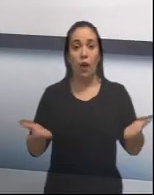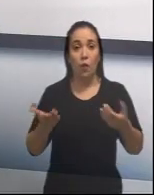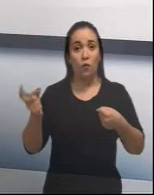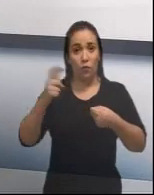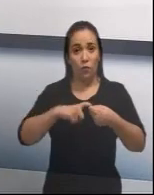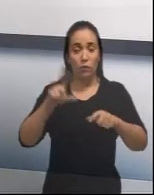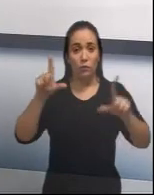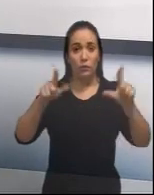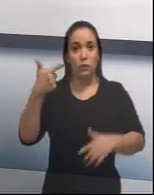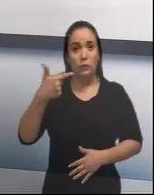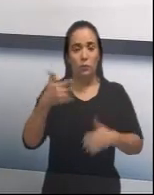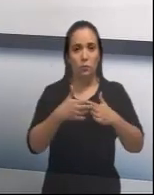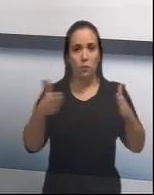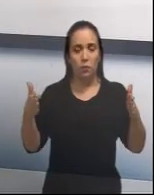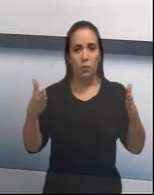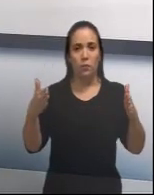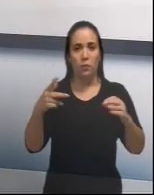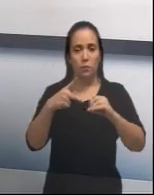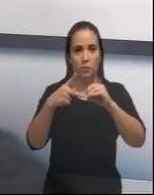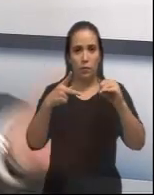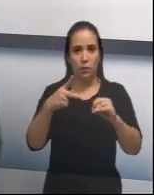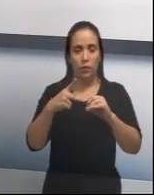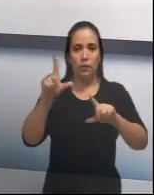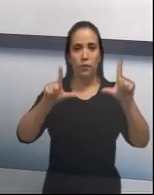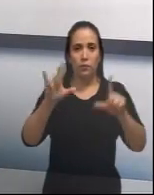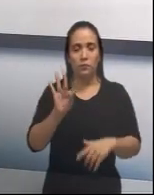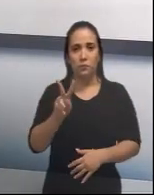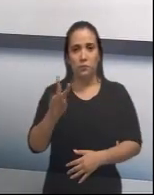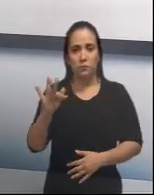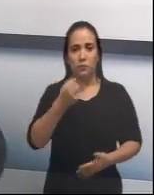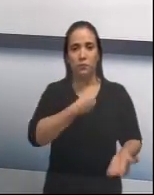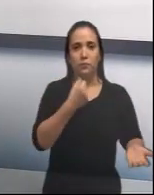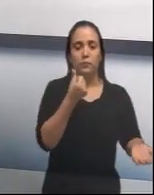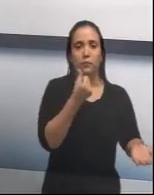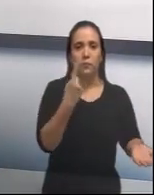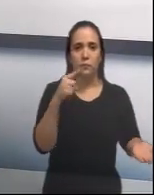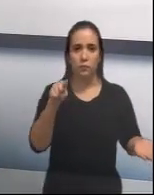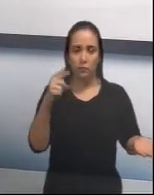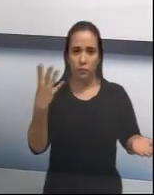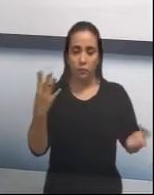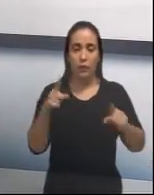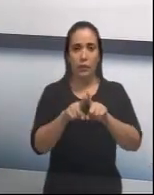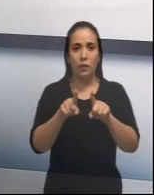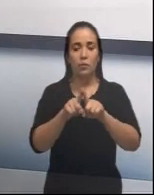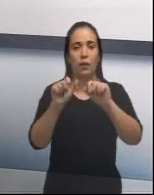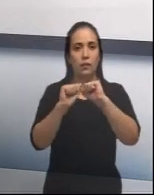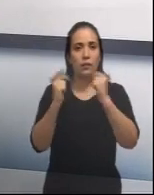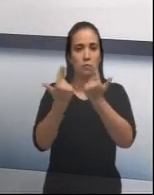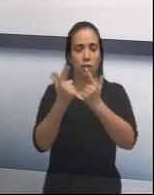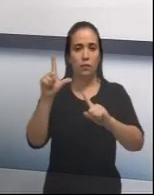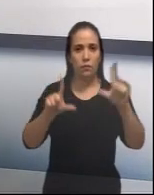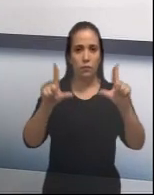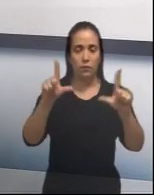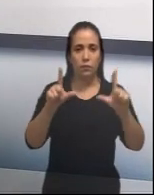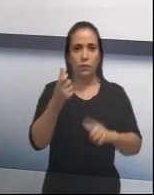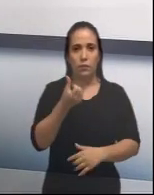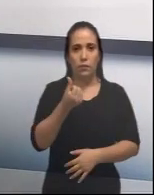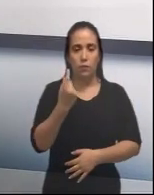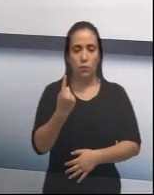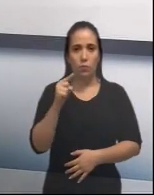Estamos de volta agora com o segundo bloco do nosso programa Pela Ordem, na sua TV Fortaleza, canal 61.4, e na sua TV Assembleia,